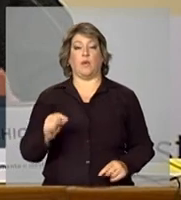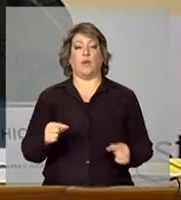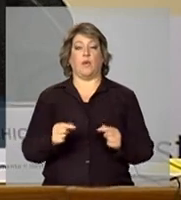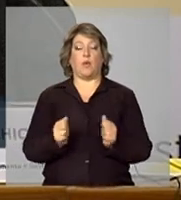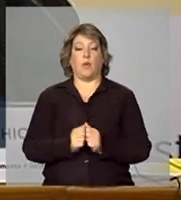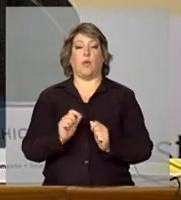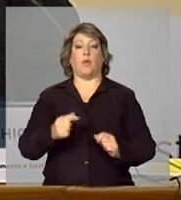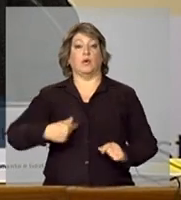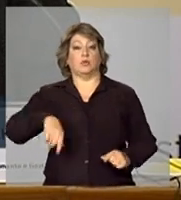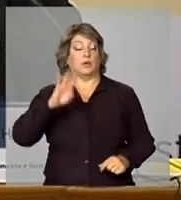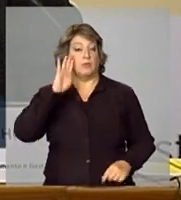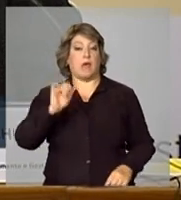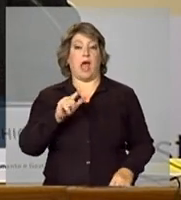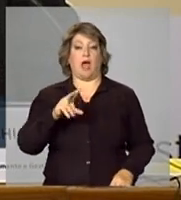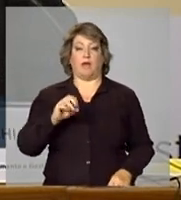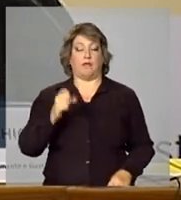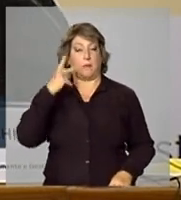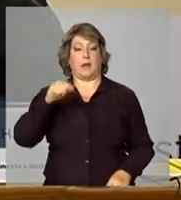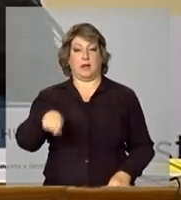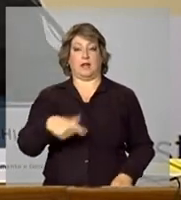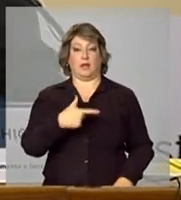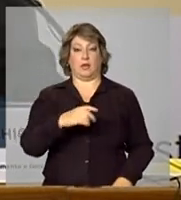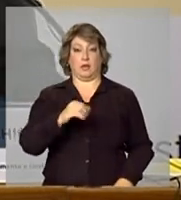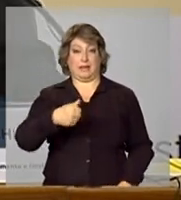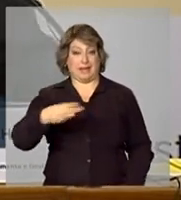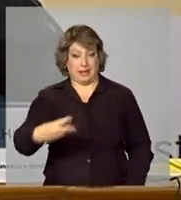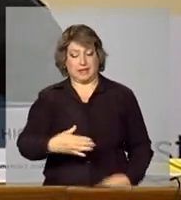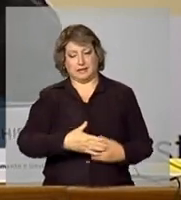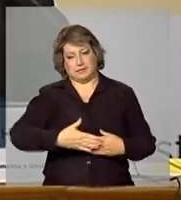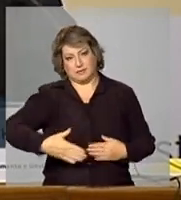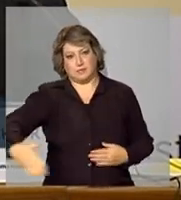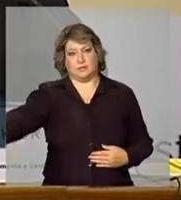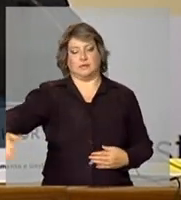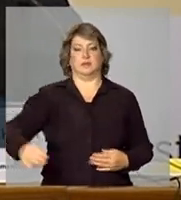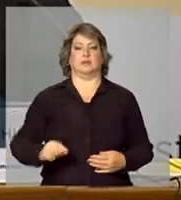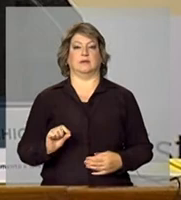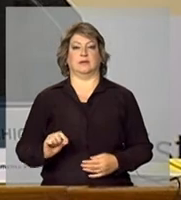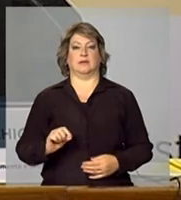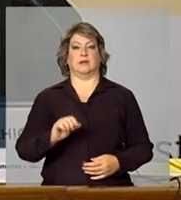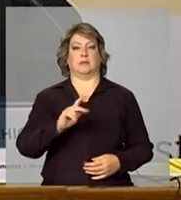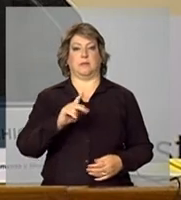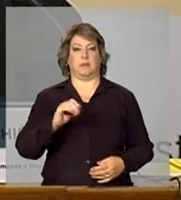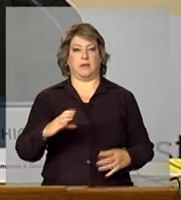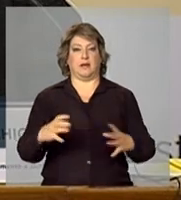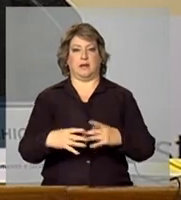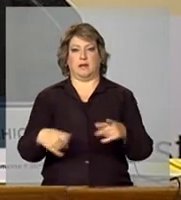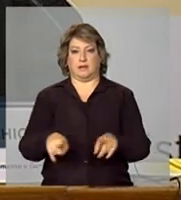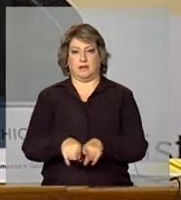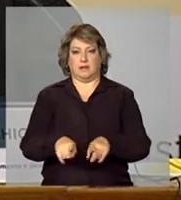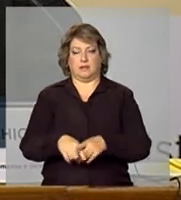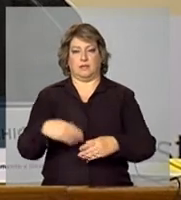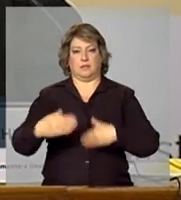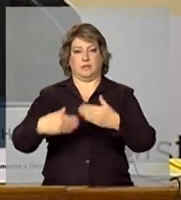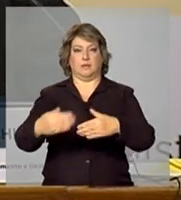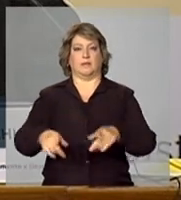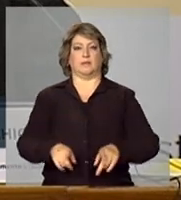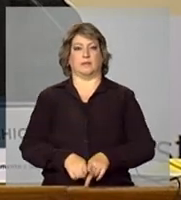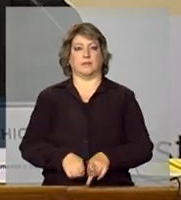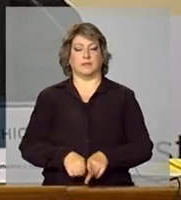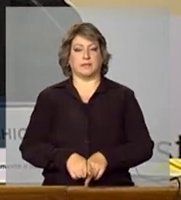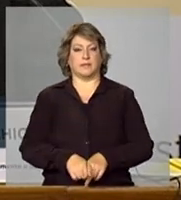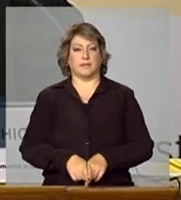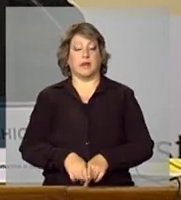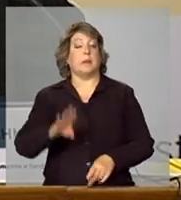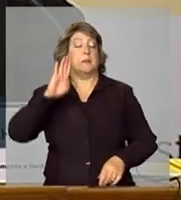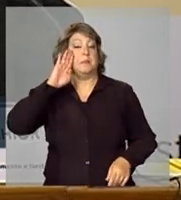com os nossos grandes objetivos para o ano de 2013 de aceleração do crescimento né e de